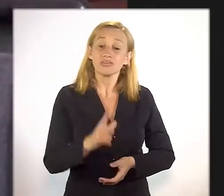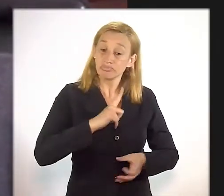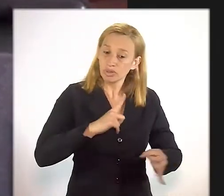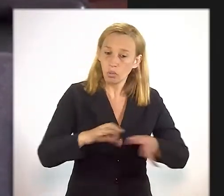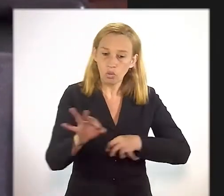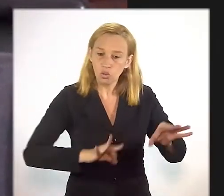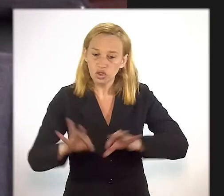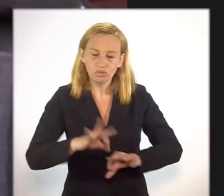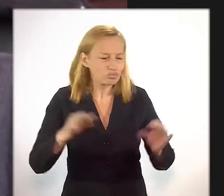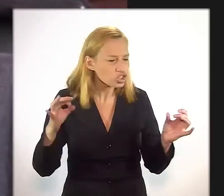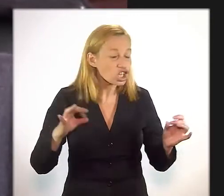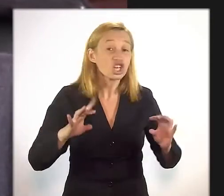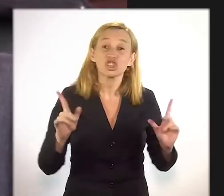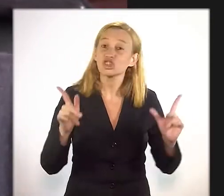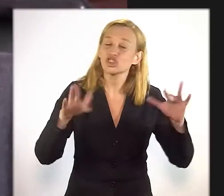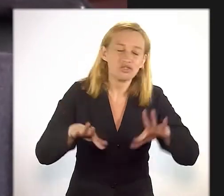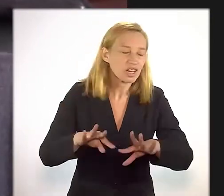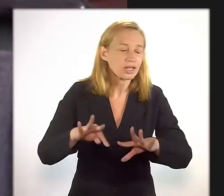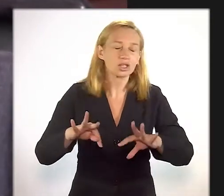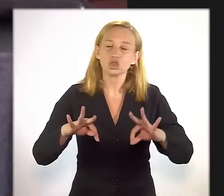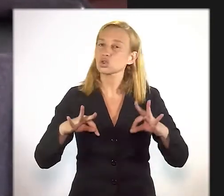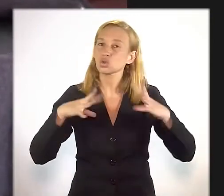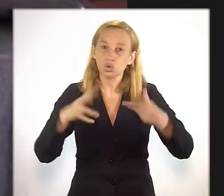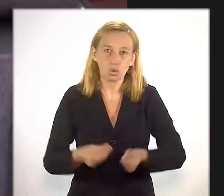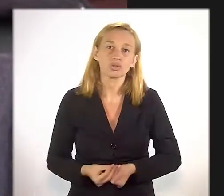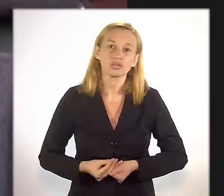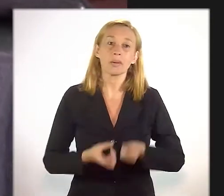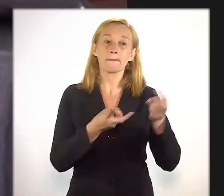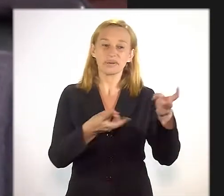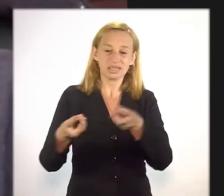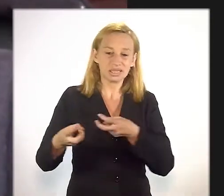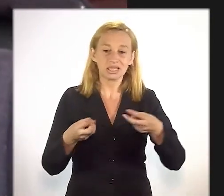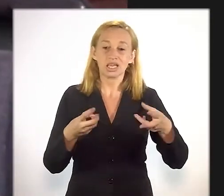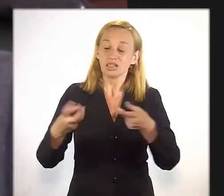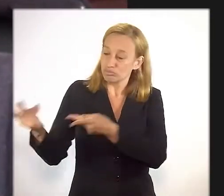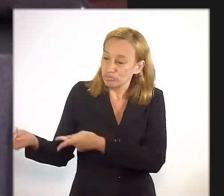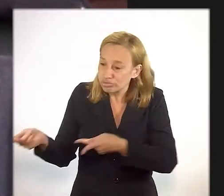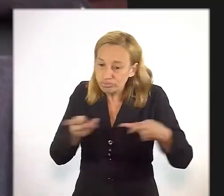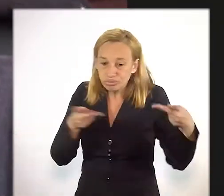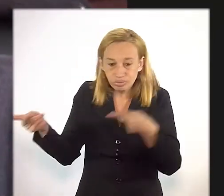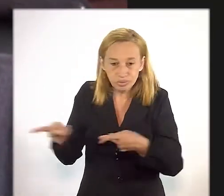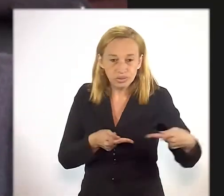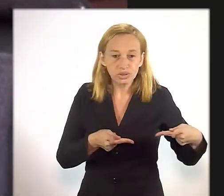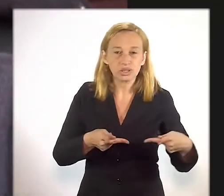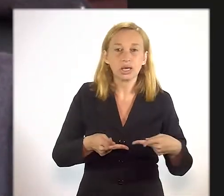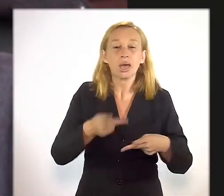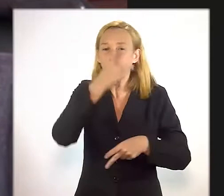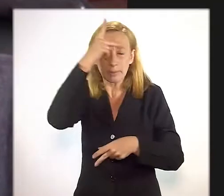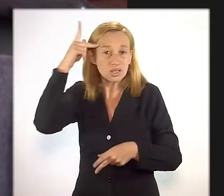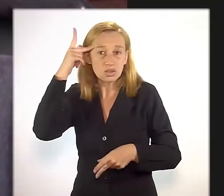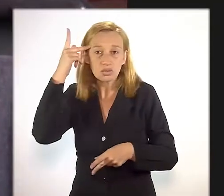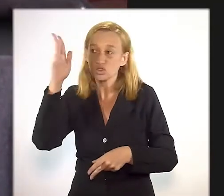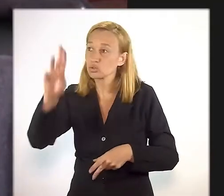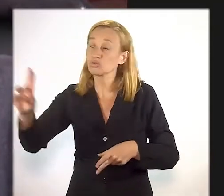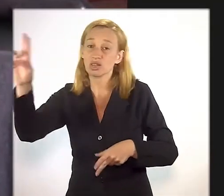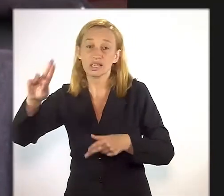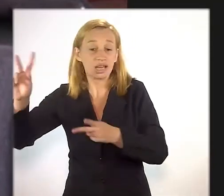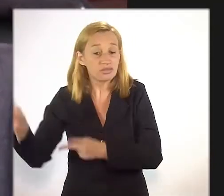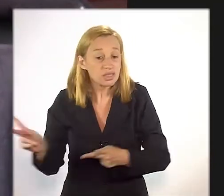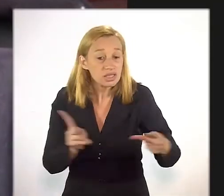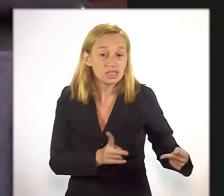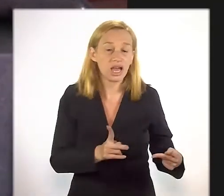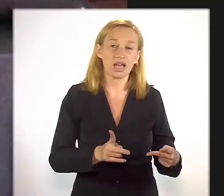organização completamente diferente do habitual, por isso é que recebe muitas visitas, muitas teses de doutorado, muitos vídeos,